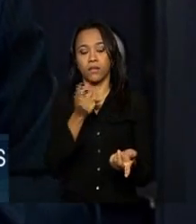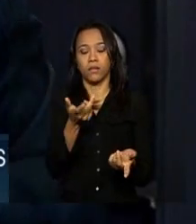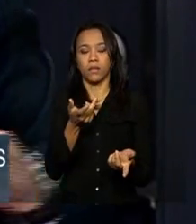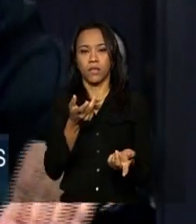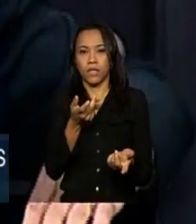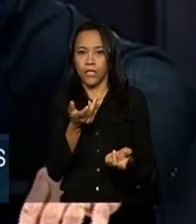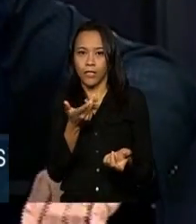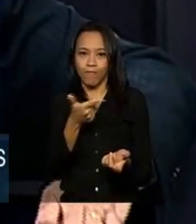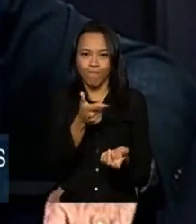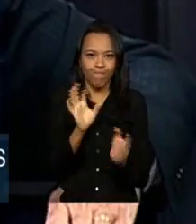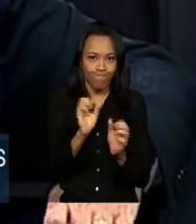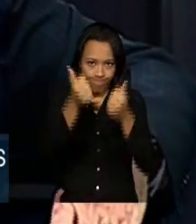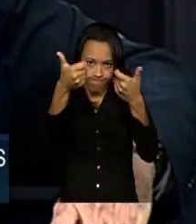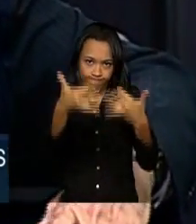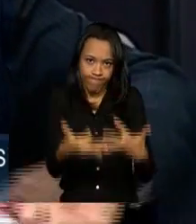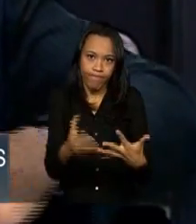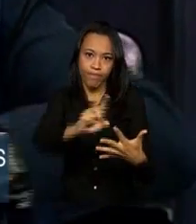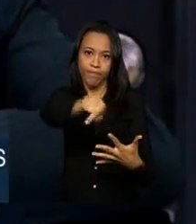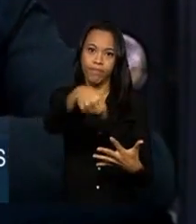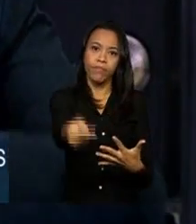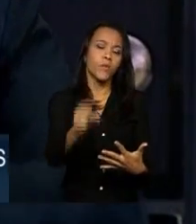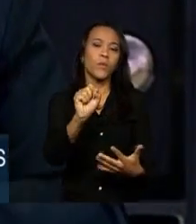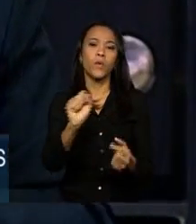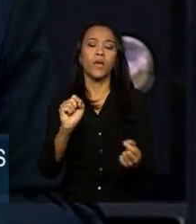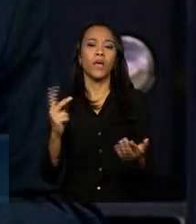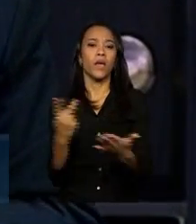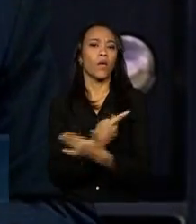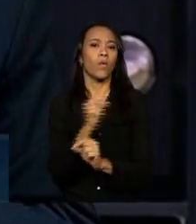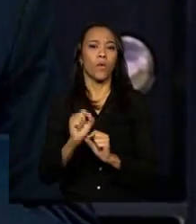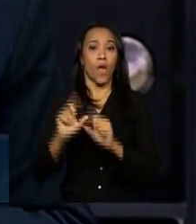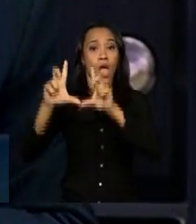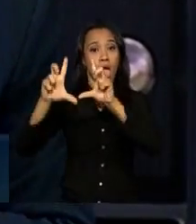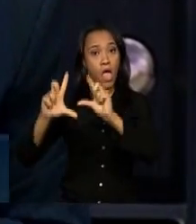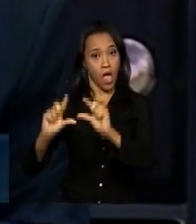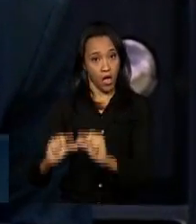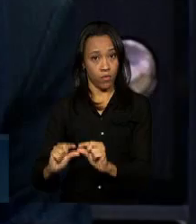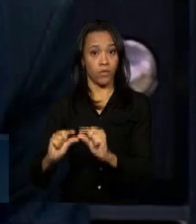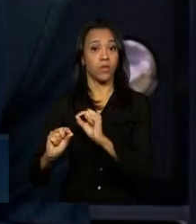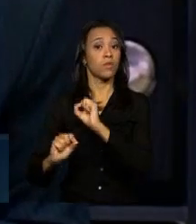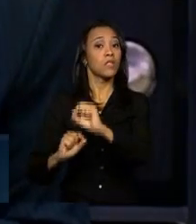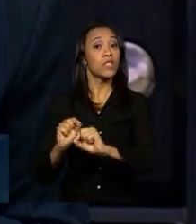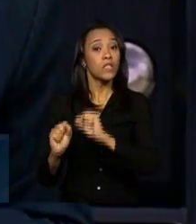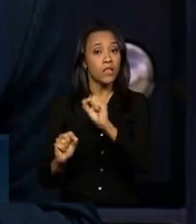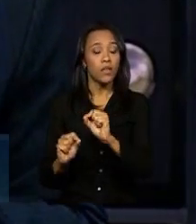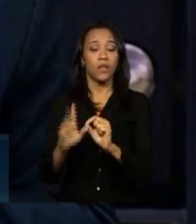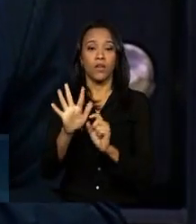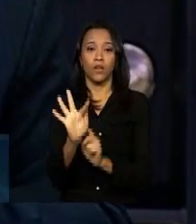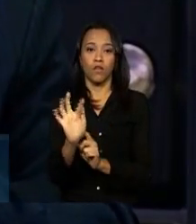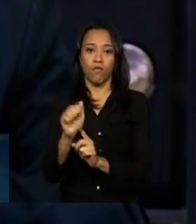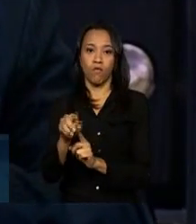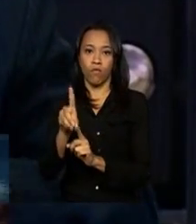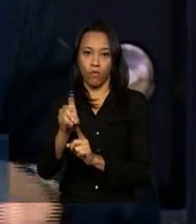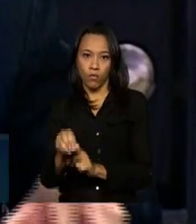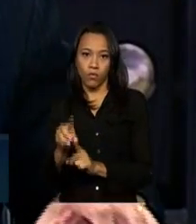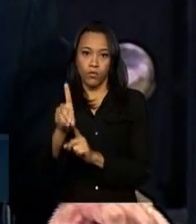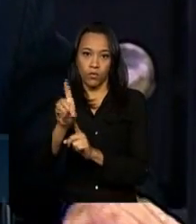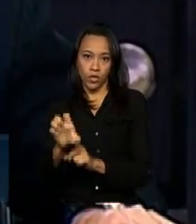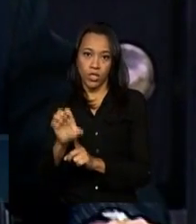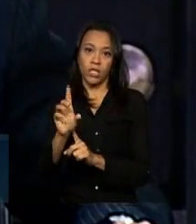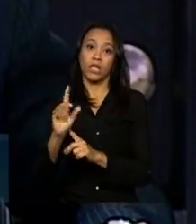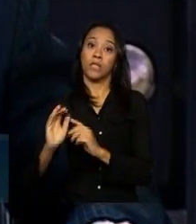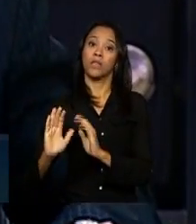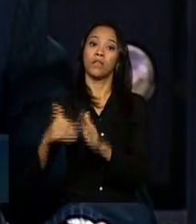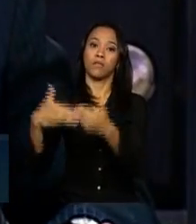possibilidade de um de uma redução dos investimentos nos fundos de desenvolvimento porém os